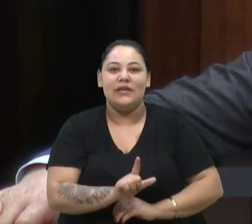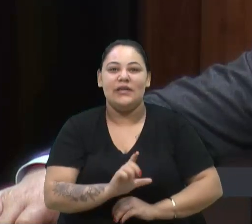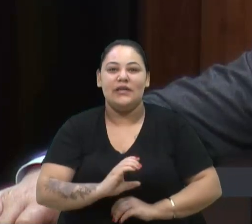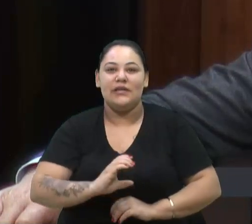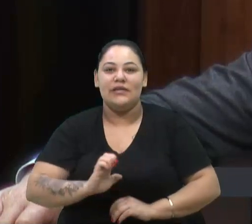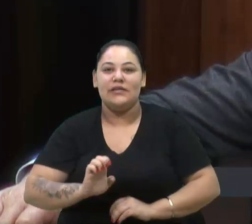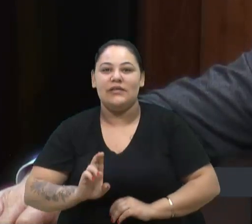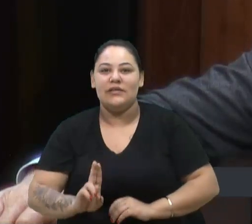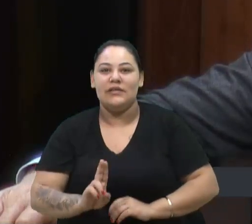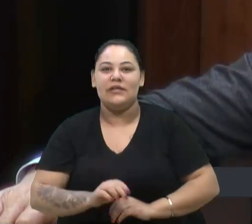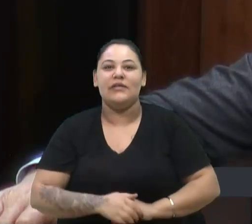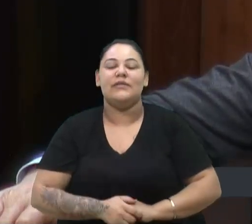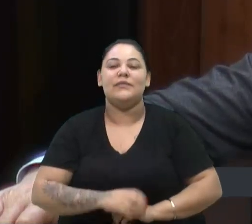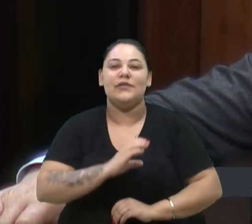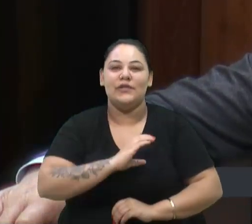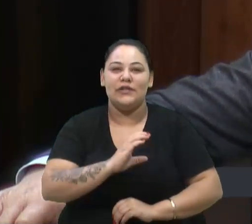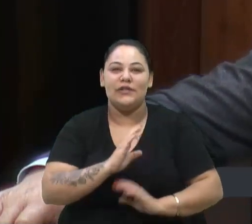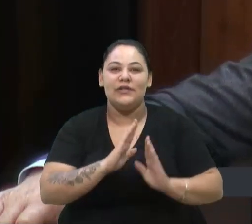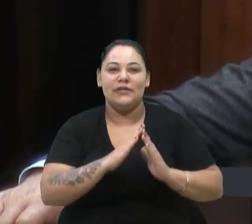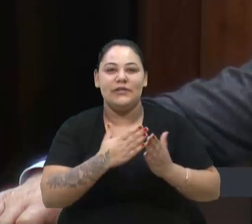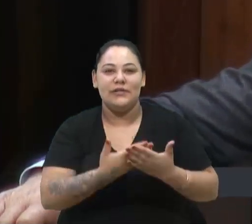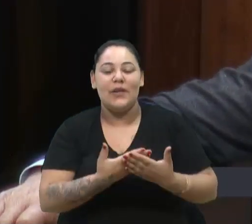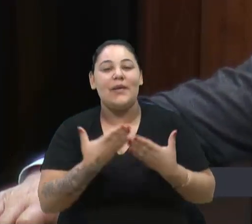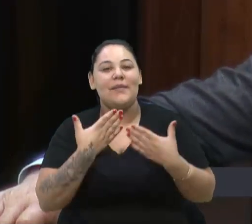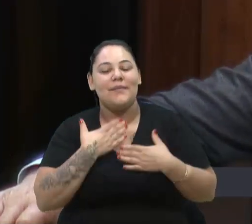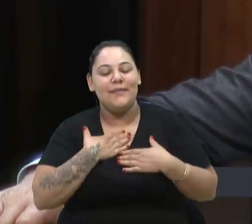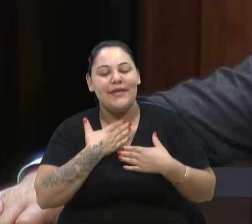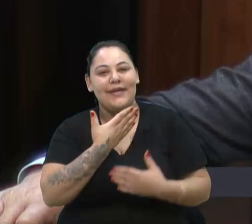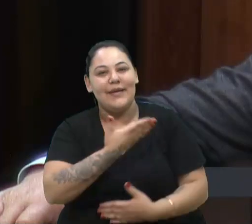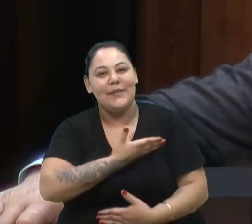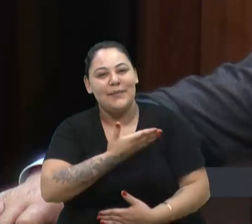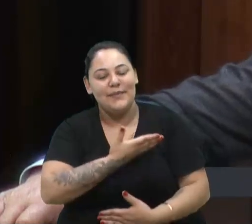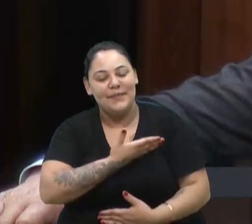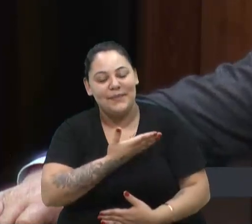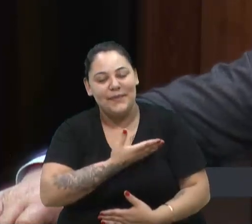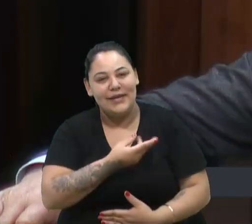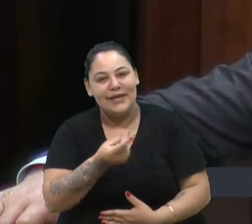da escola família agrícola minha grande amiga Sônia